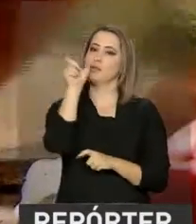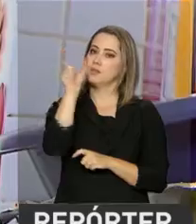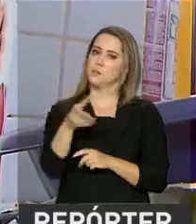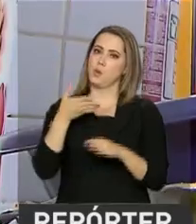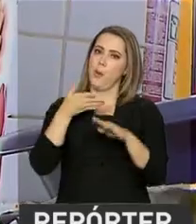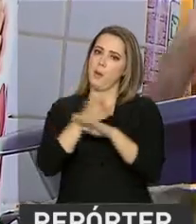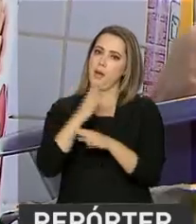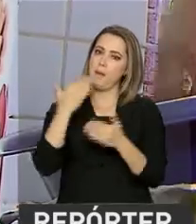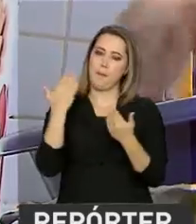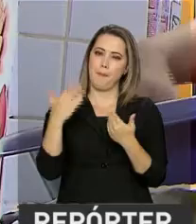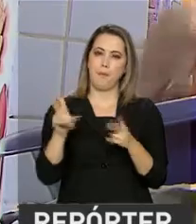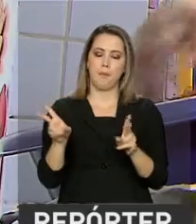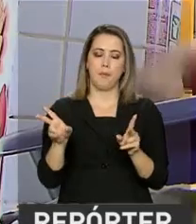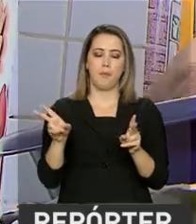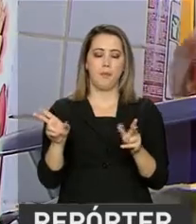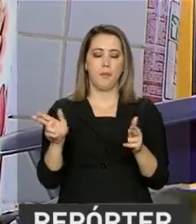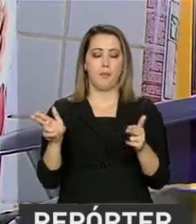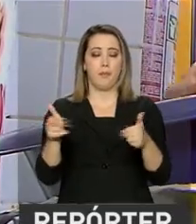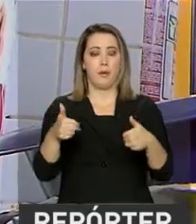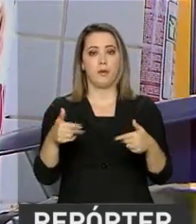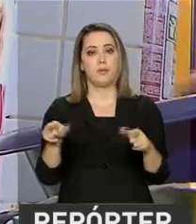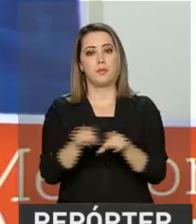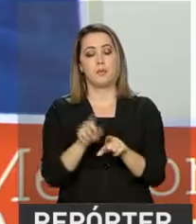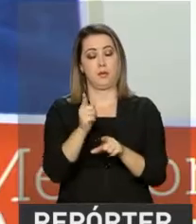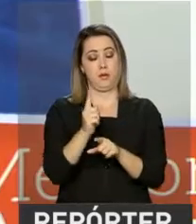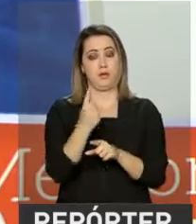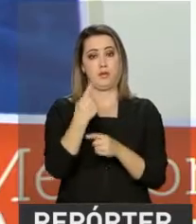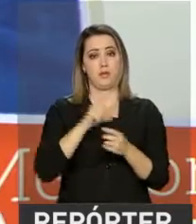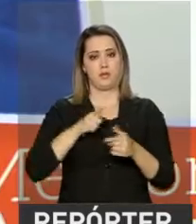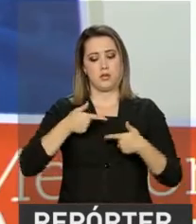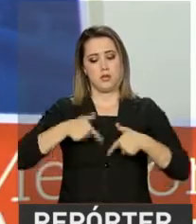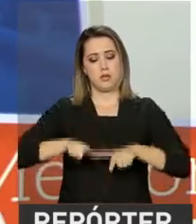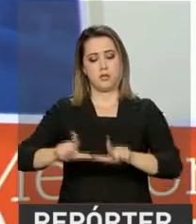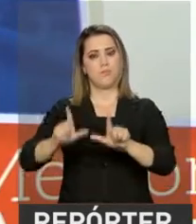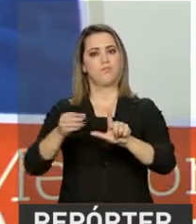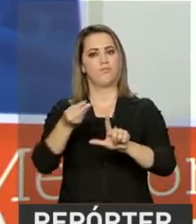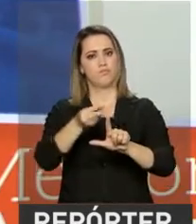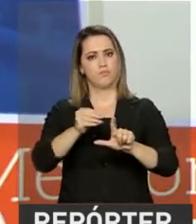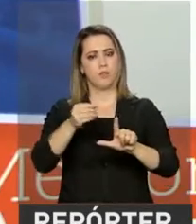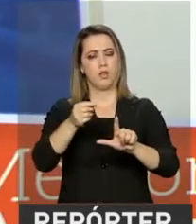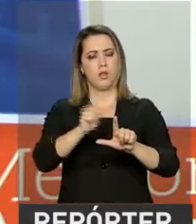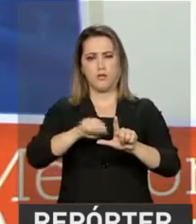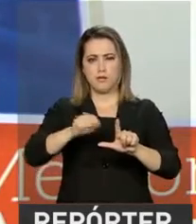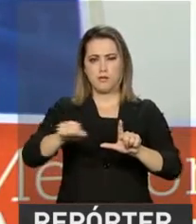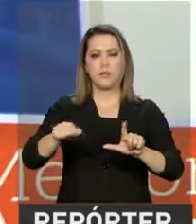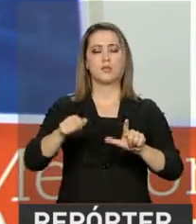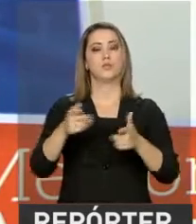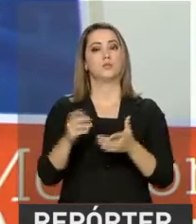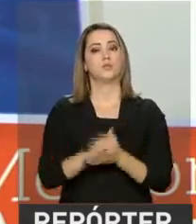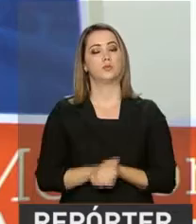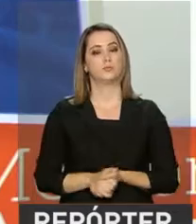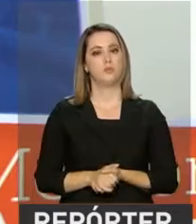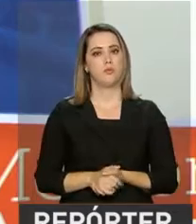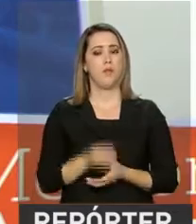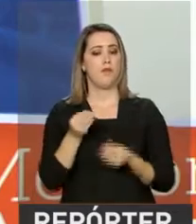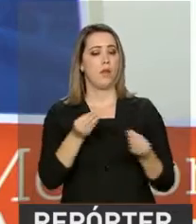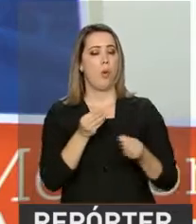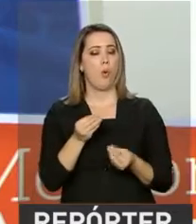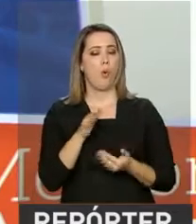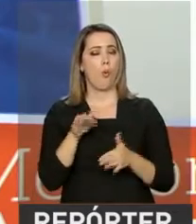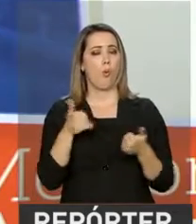fase vão ganhar precificado de participação para avaliar desde o sabor dessa receita é